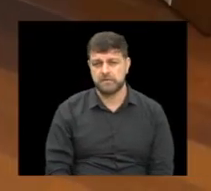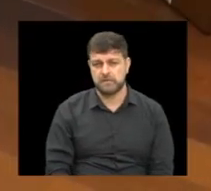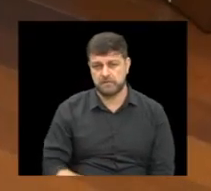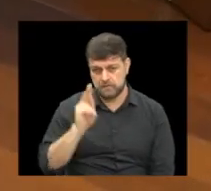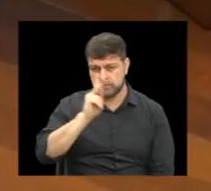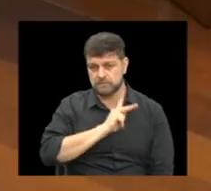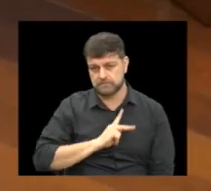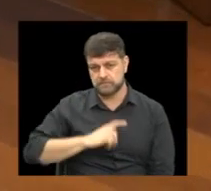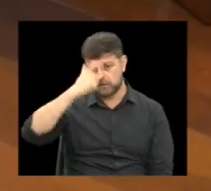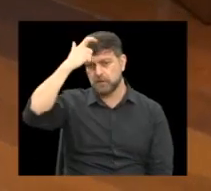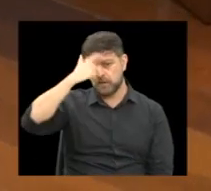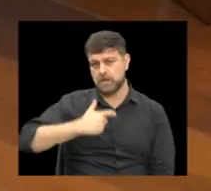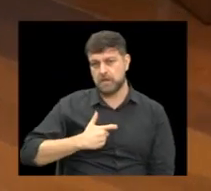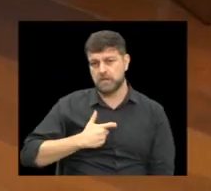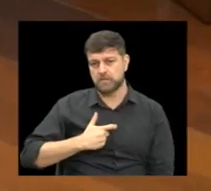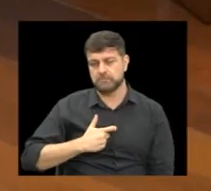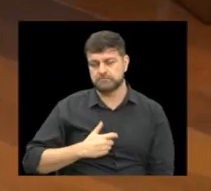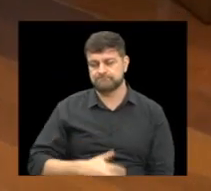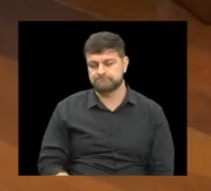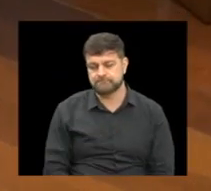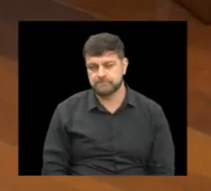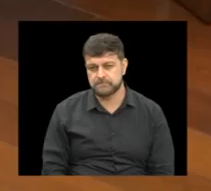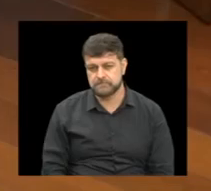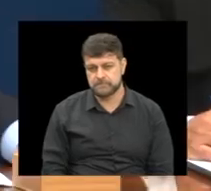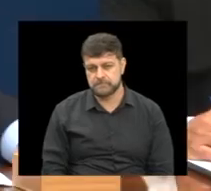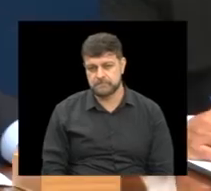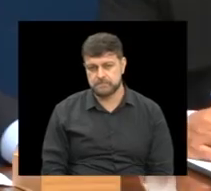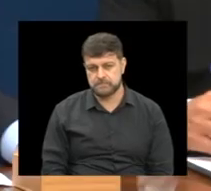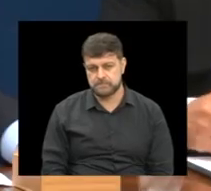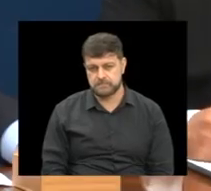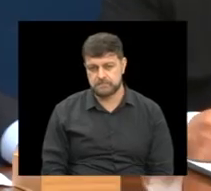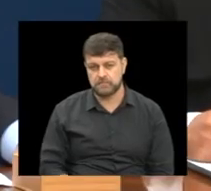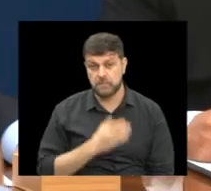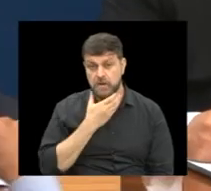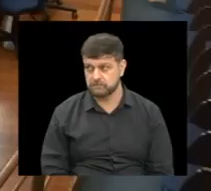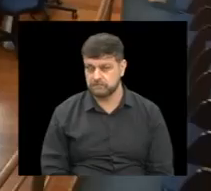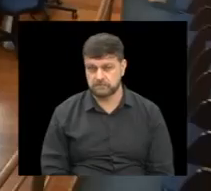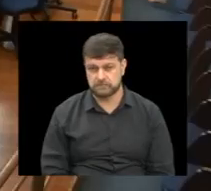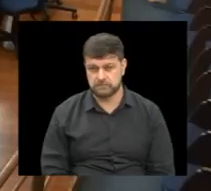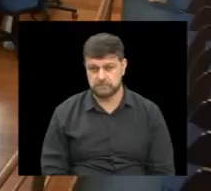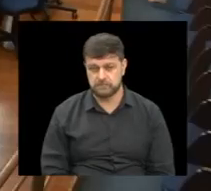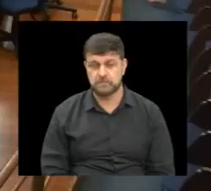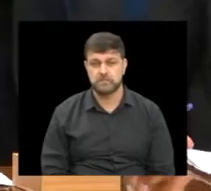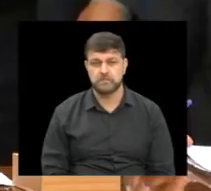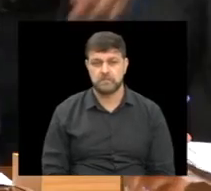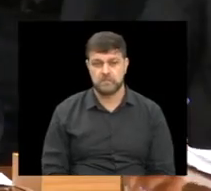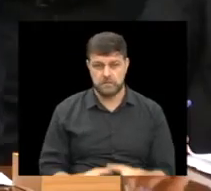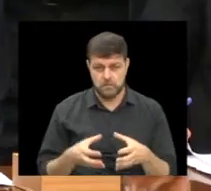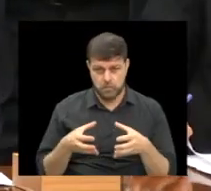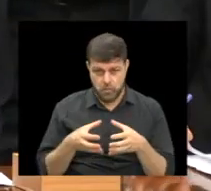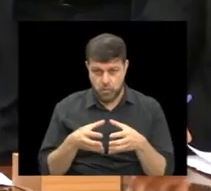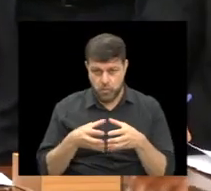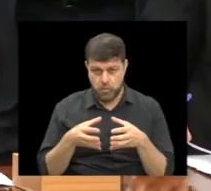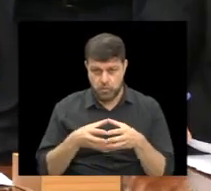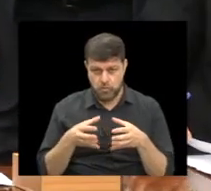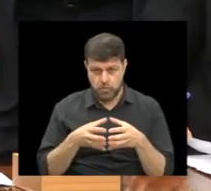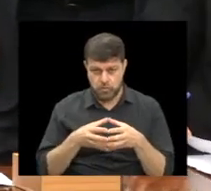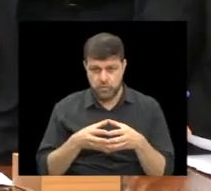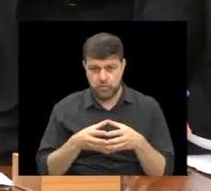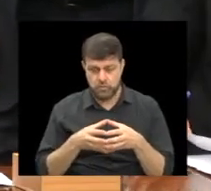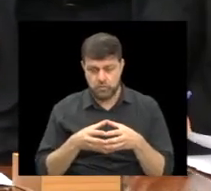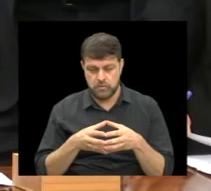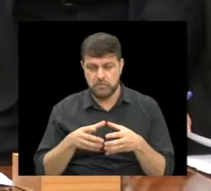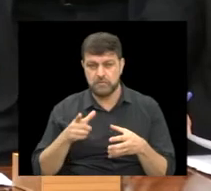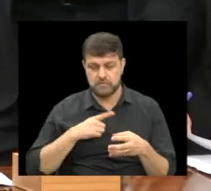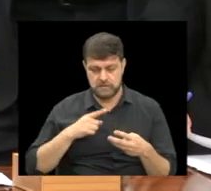Senhor presidente, eu mesmo vou participar, senhor presidente. Pois não, o vereador Carmo, então, fará parte. Formação da comissão formada